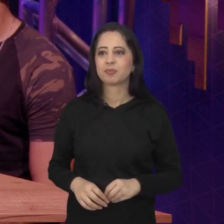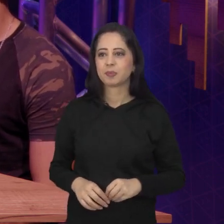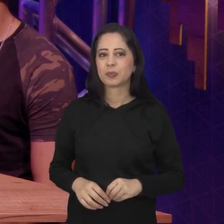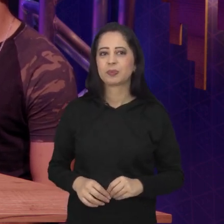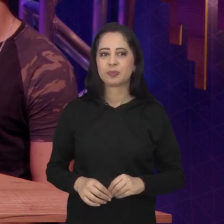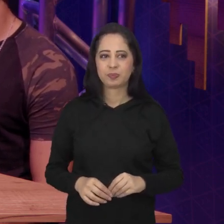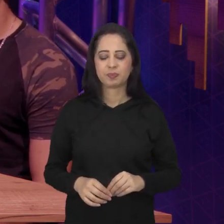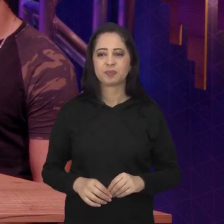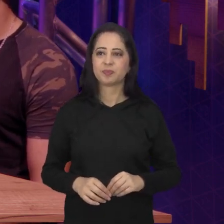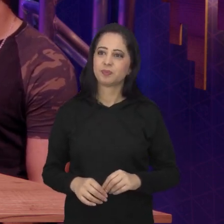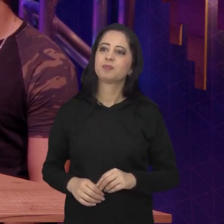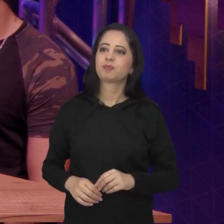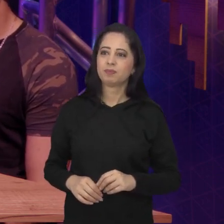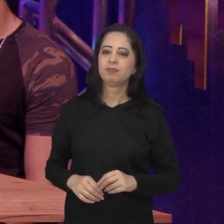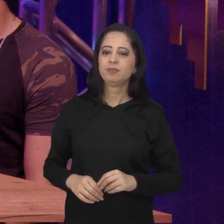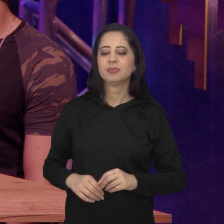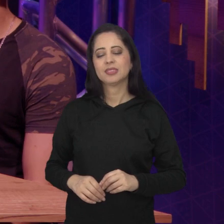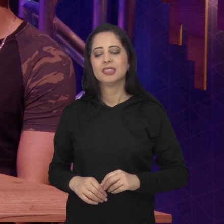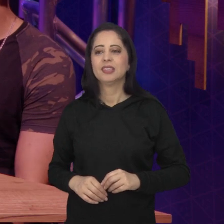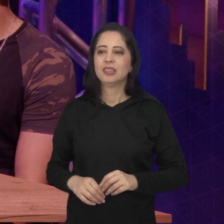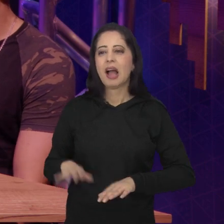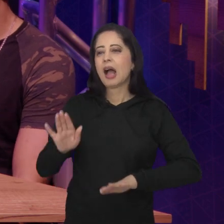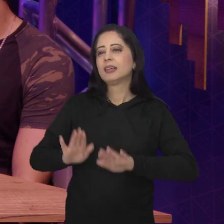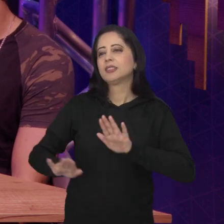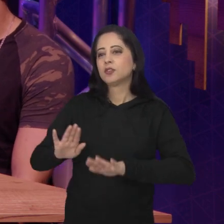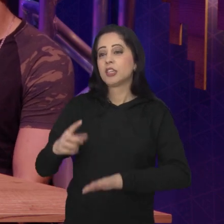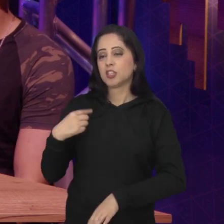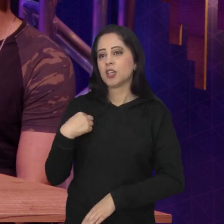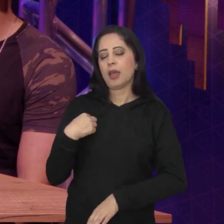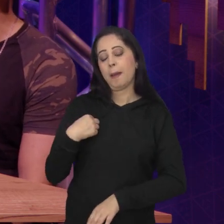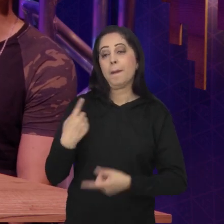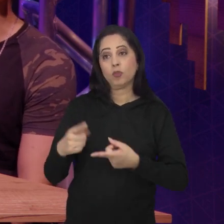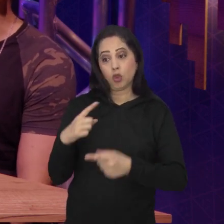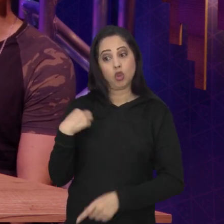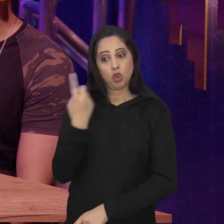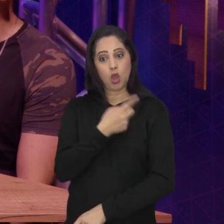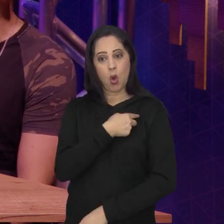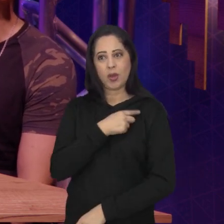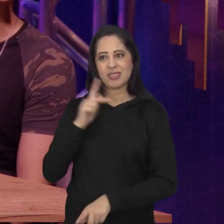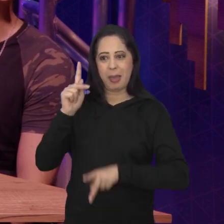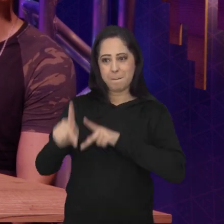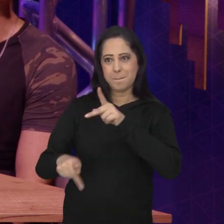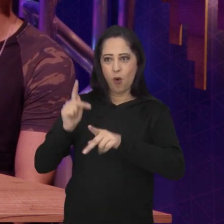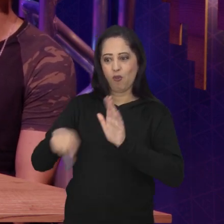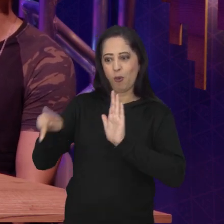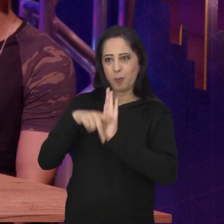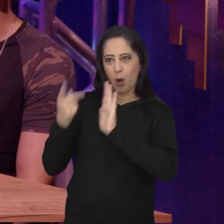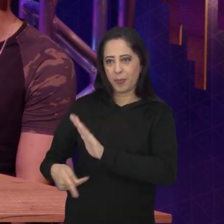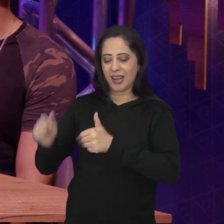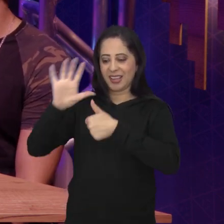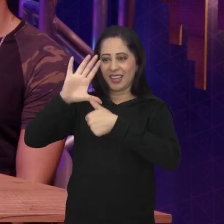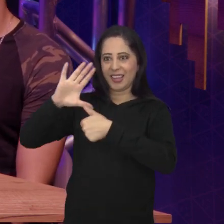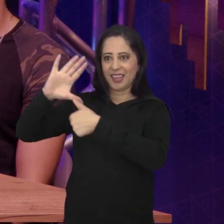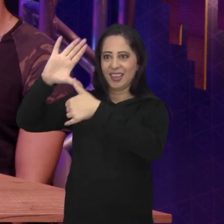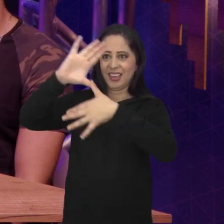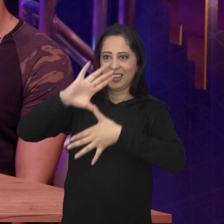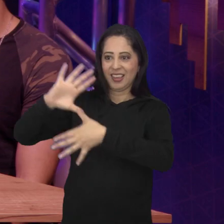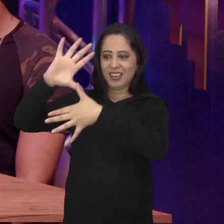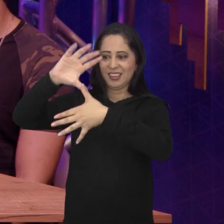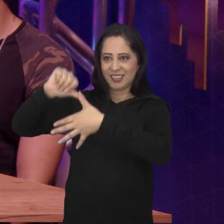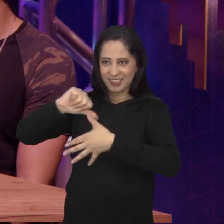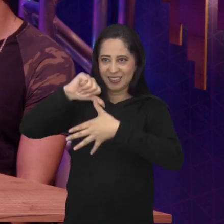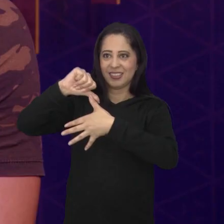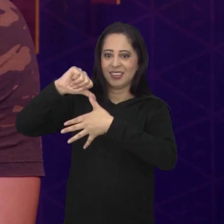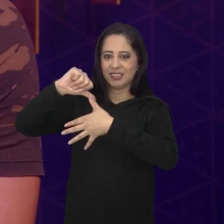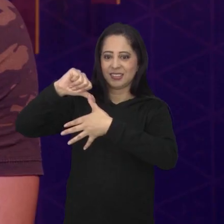eu acho que assim, talvez a gente, por ser um povo latino, um pouco mais festivo, né, a gente